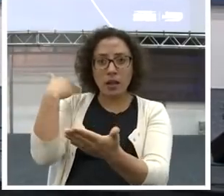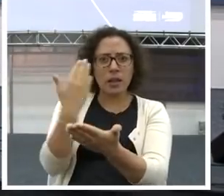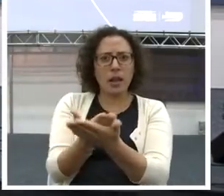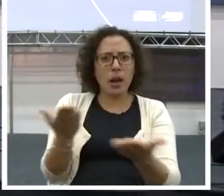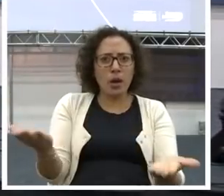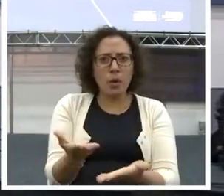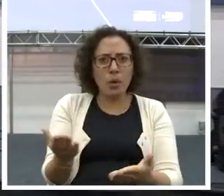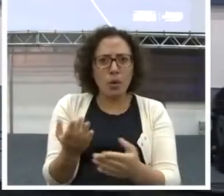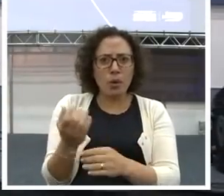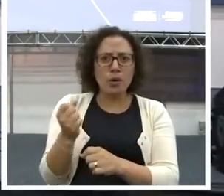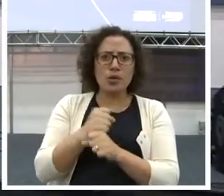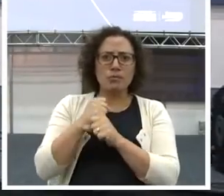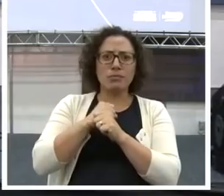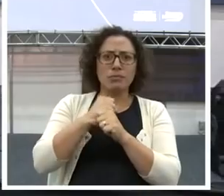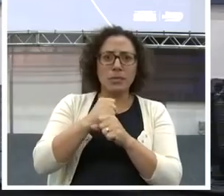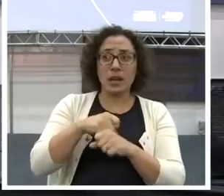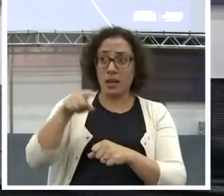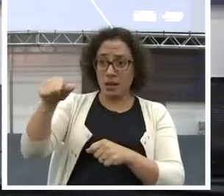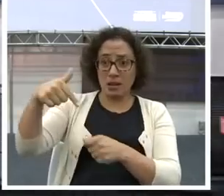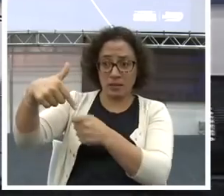ali. Ele era frentista e ganhava mais que eu.